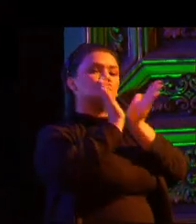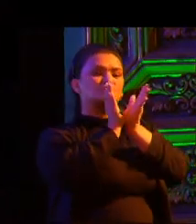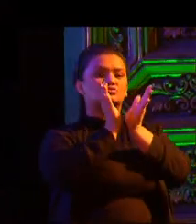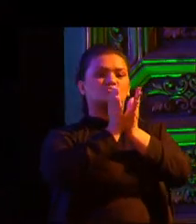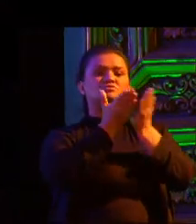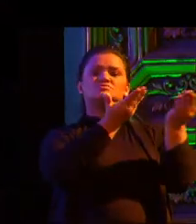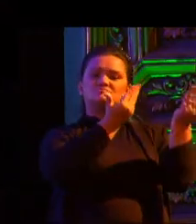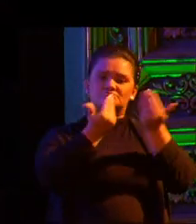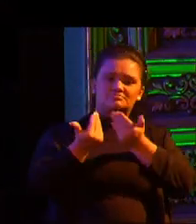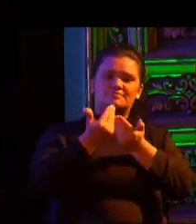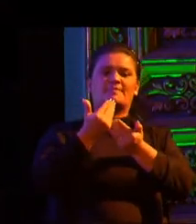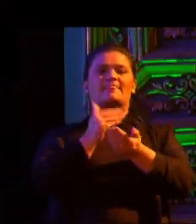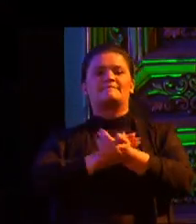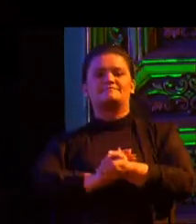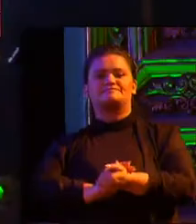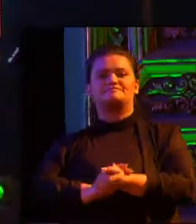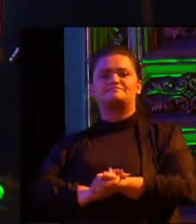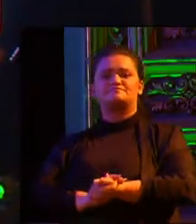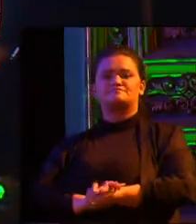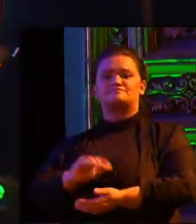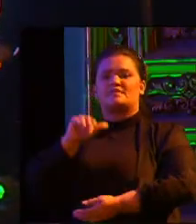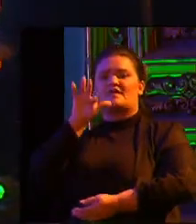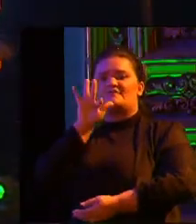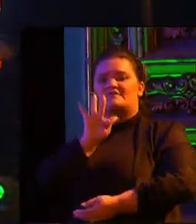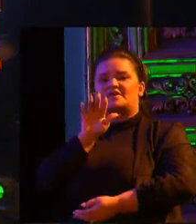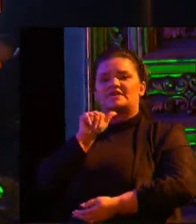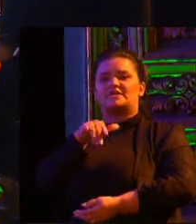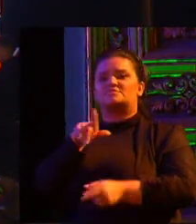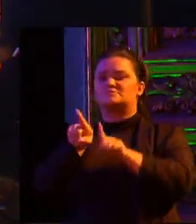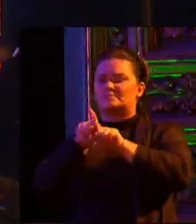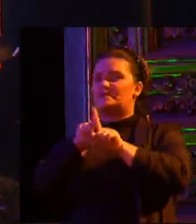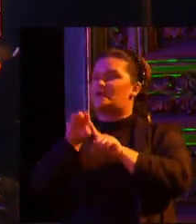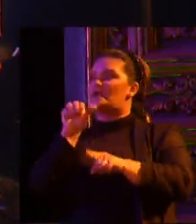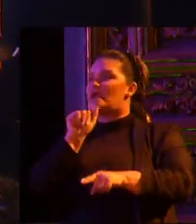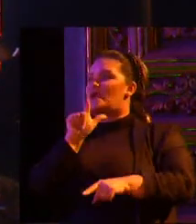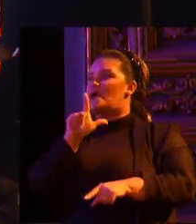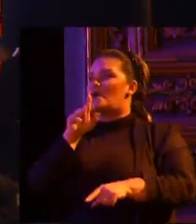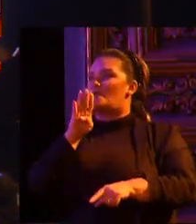Sejam bem-vindos, queridos Ná Figueiredo e Alba Maria.